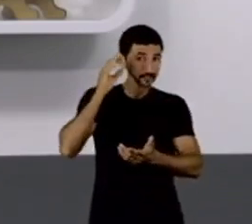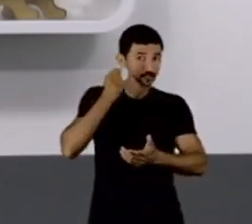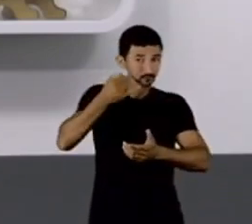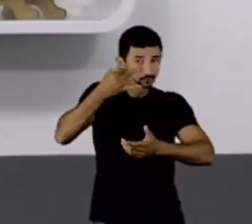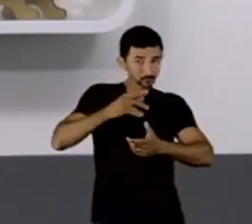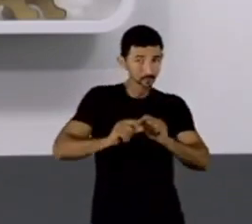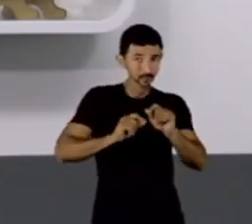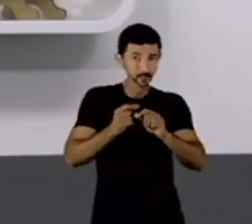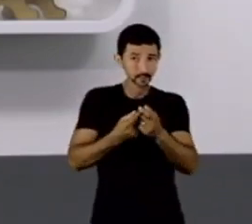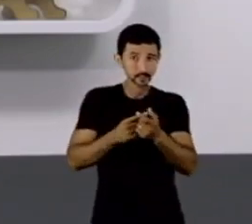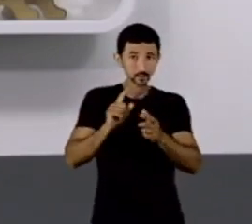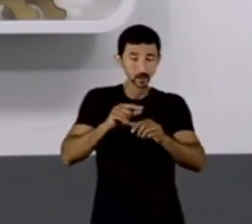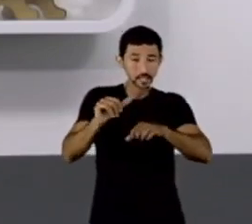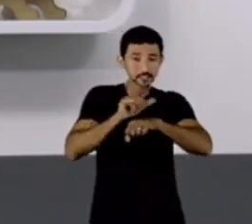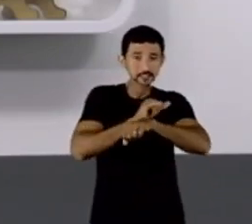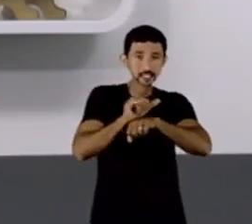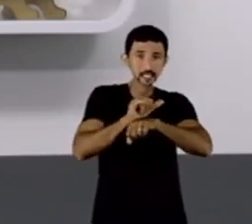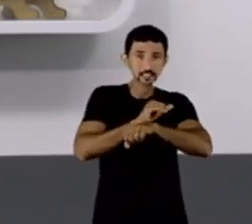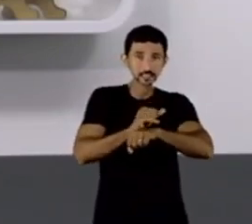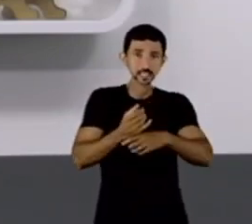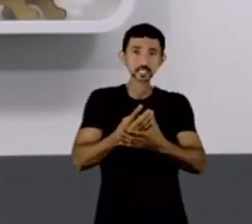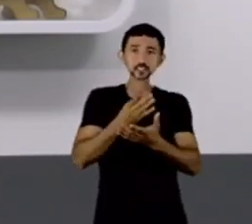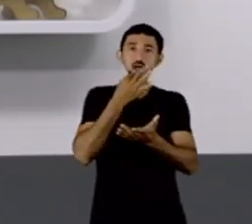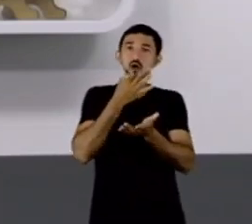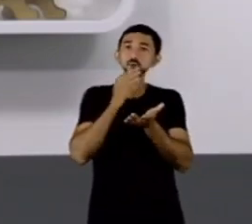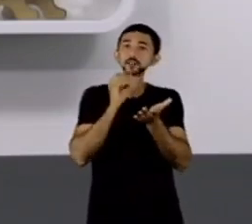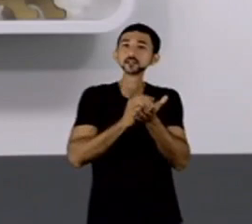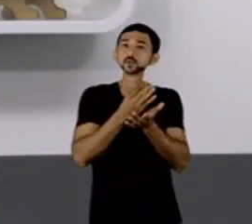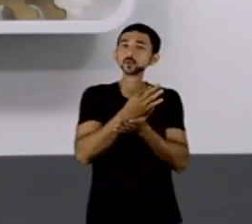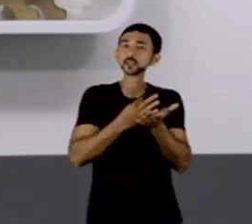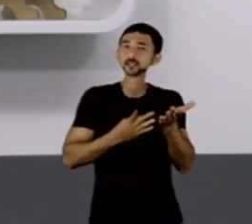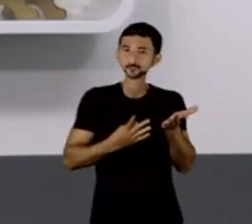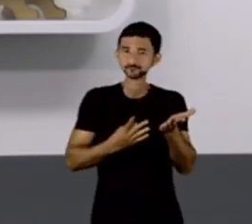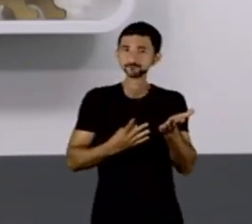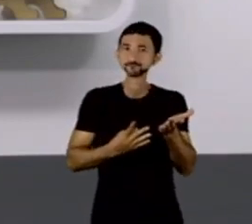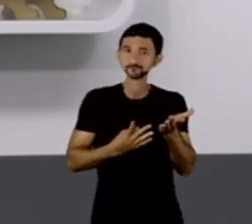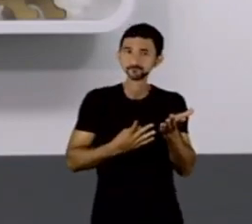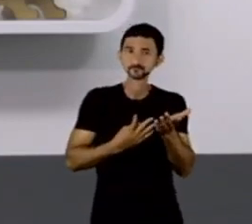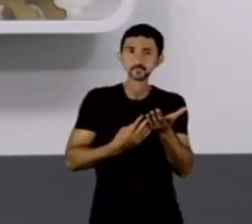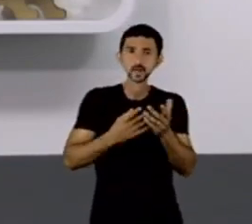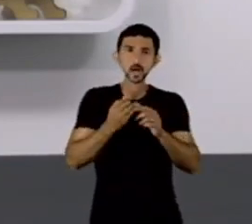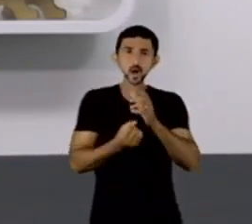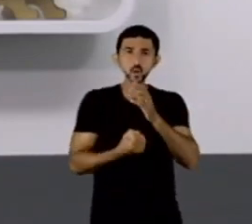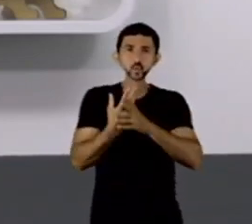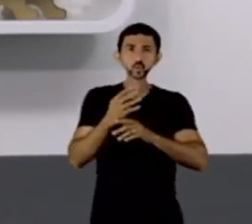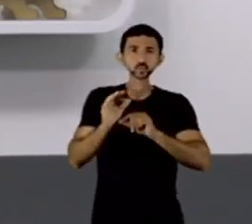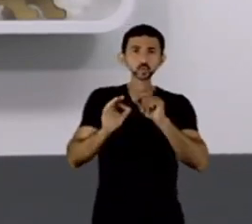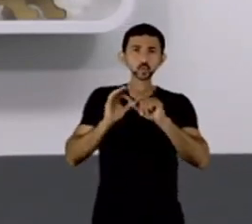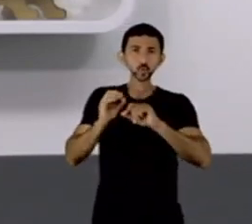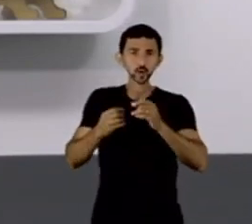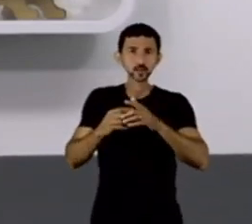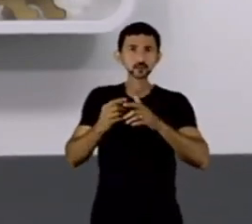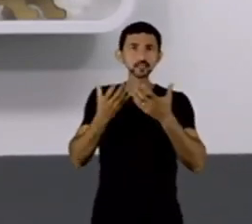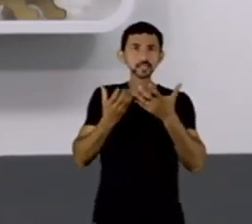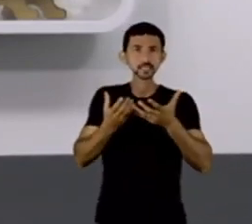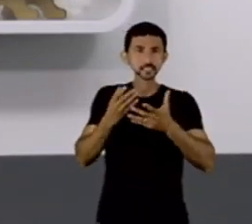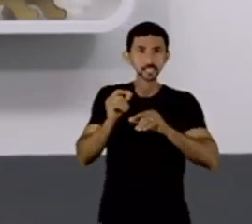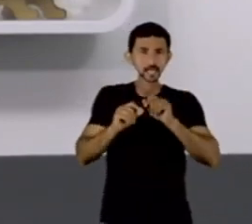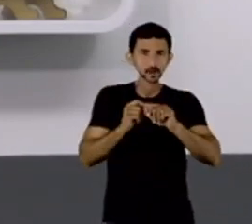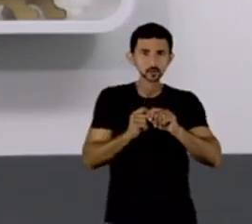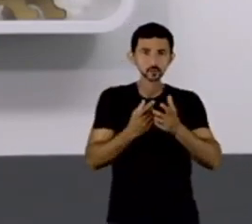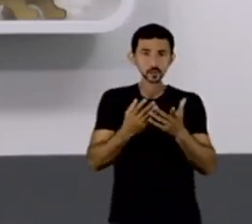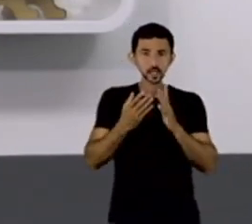faz parte da estratégia argumentativa para você construir aquilo que você quer